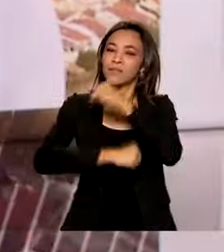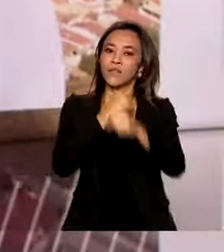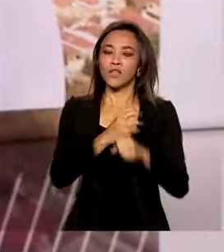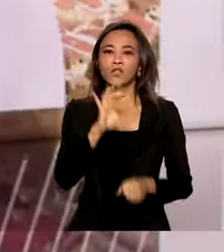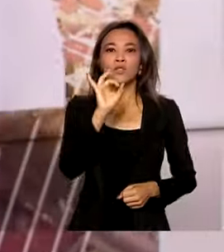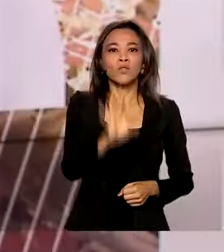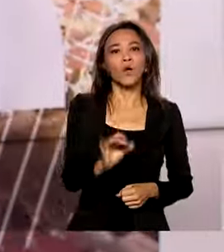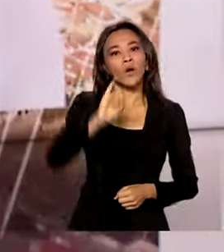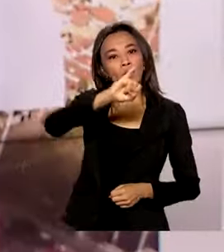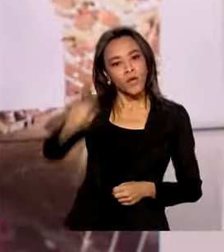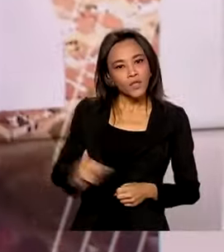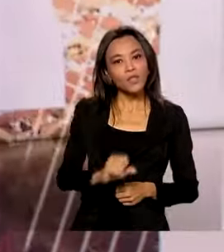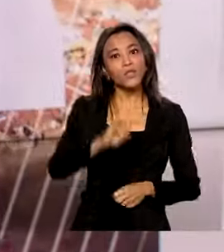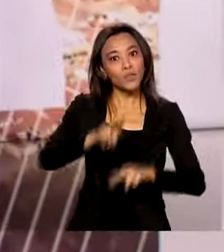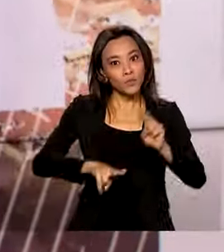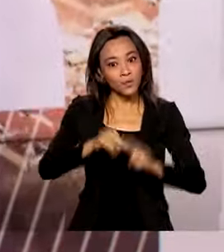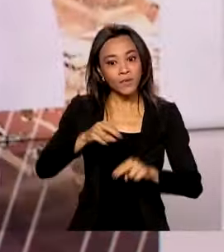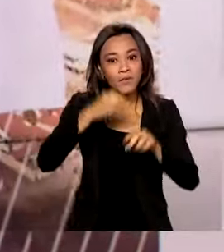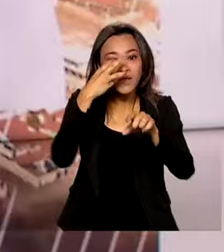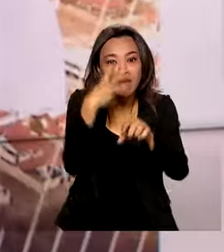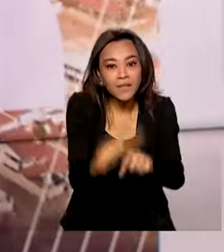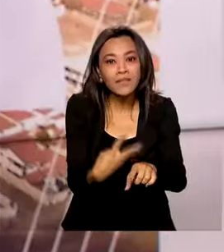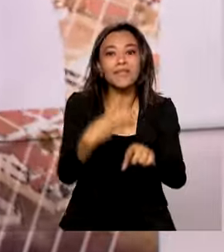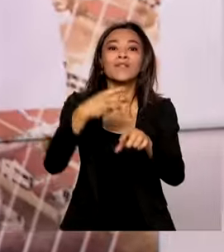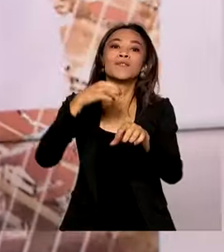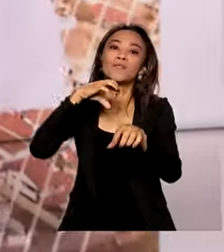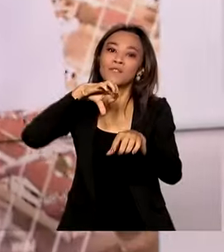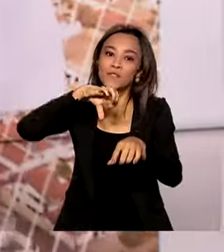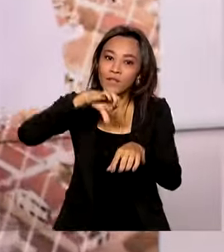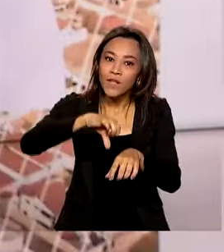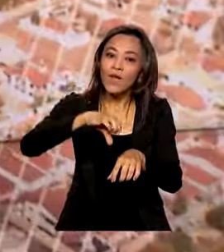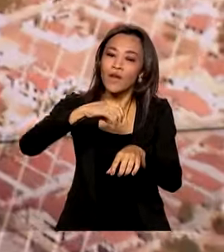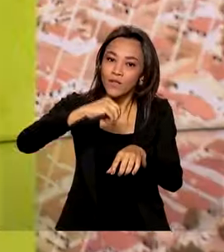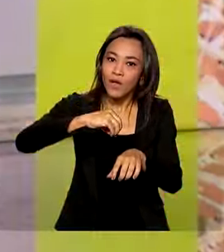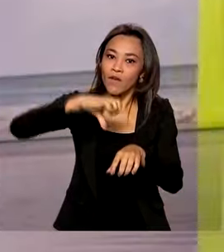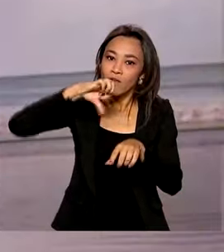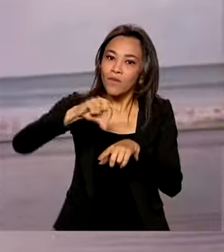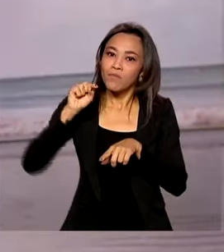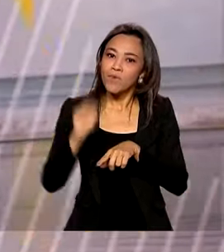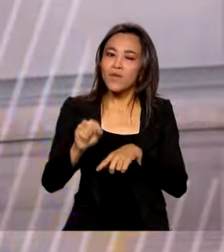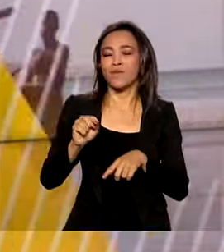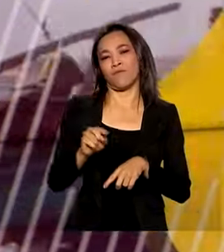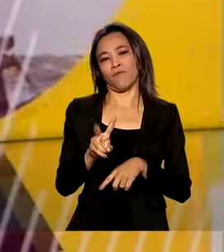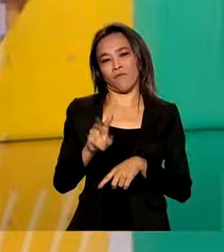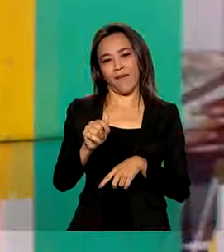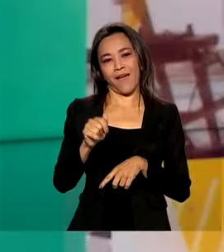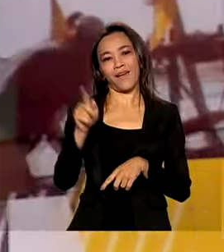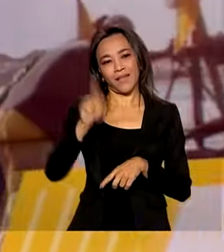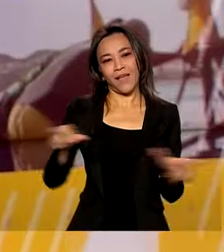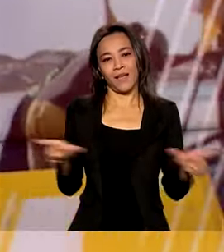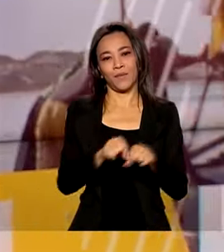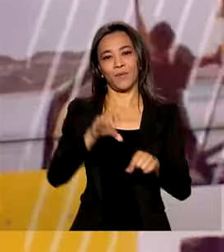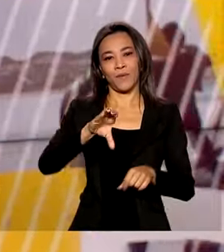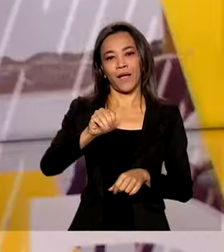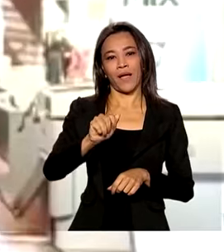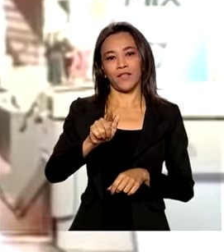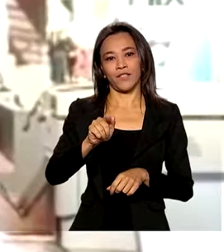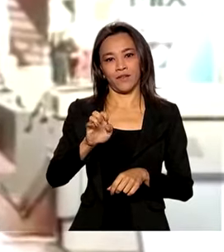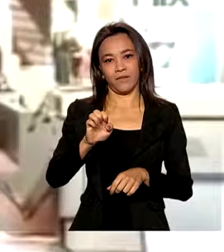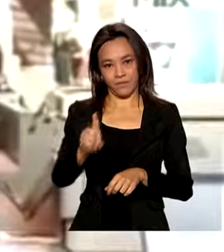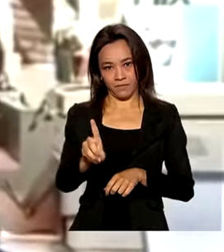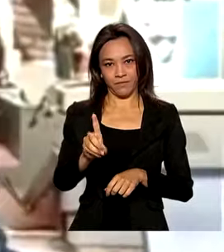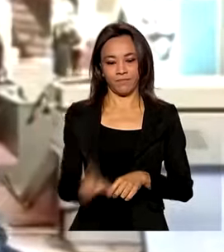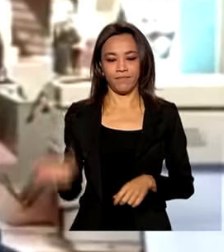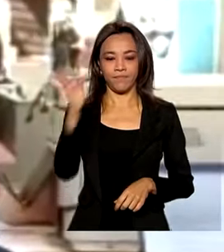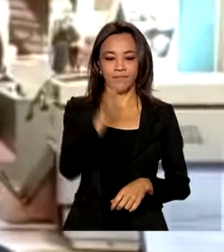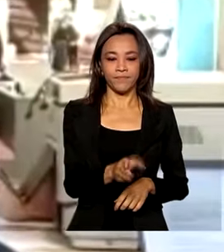só em junho foram mais de 309 mil novas vagas os dados são do cadastro Geral de Empregados e desempregados